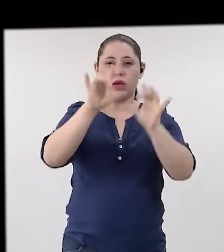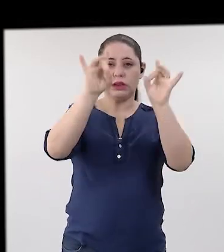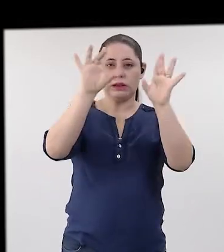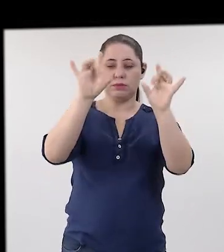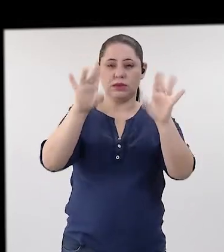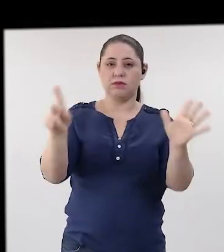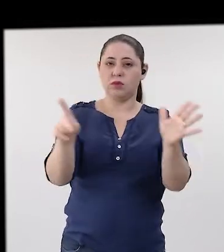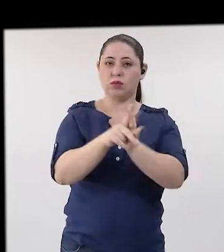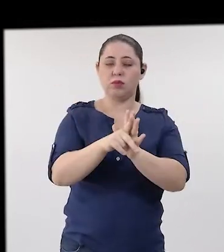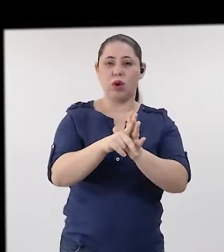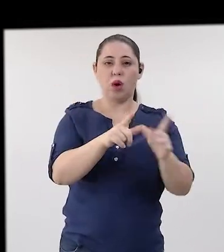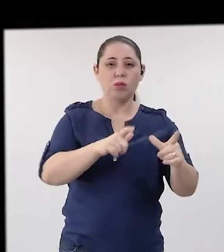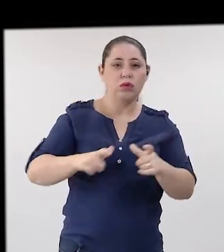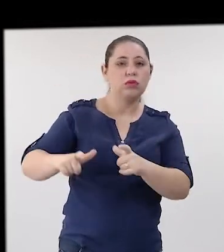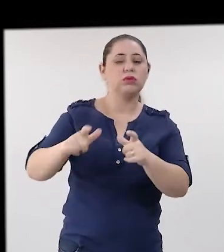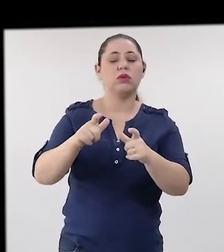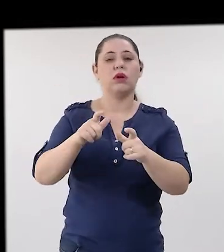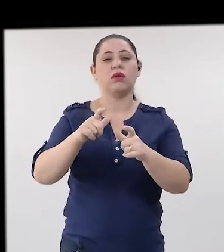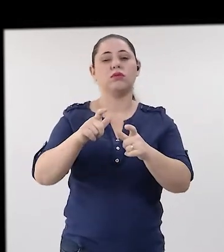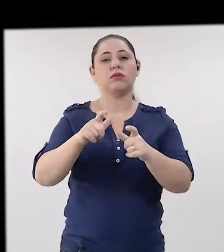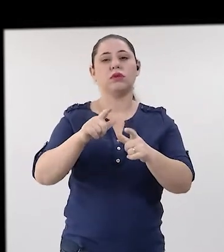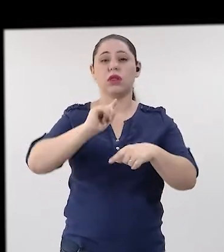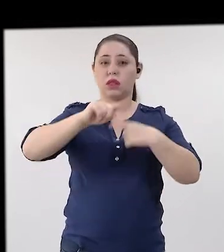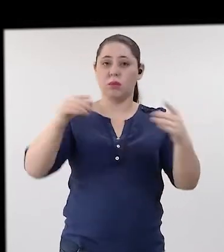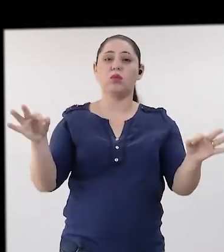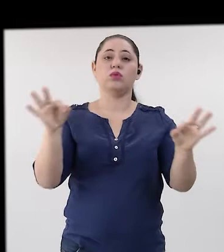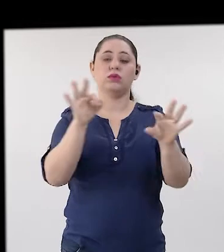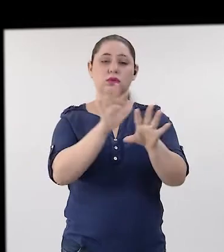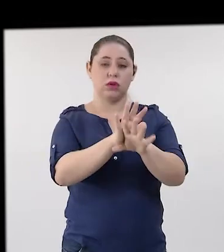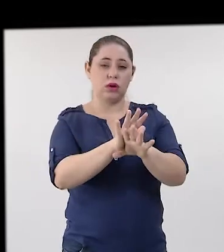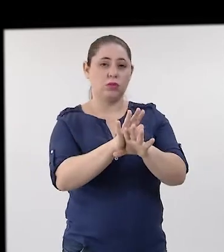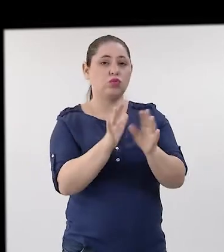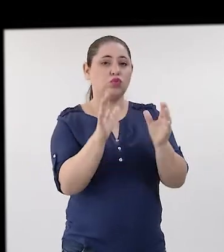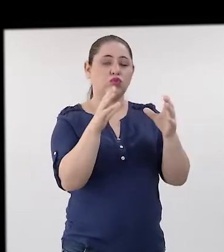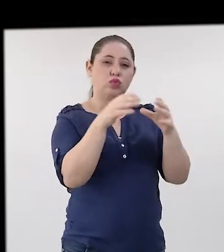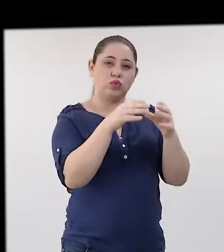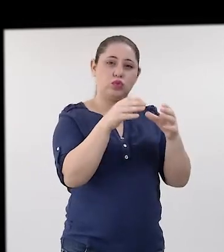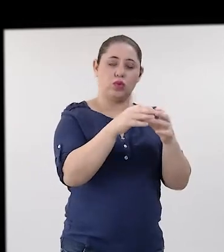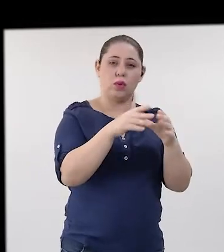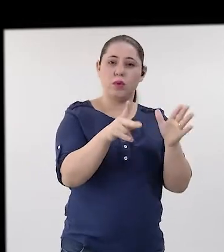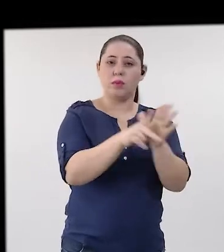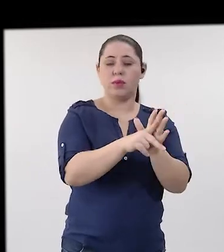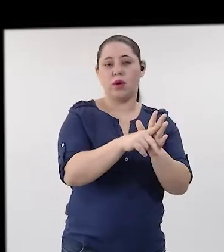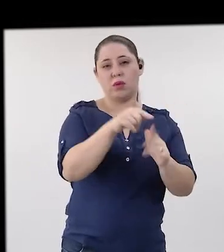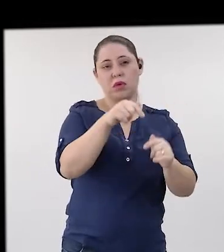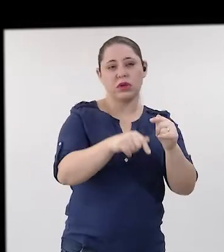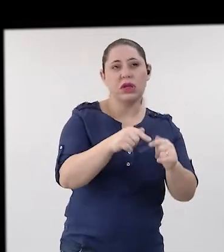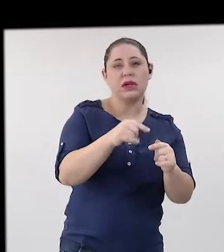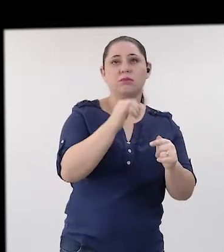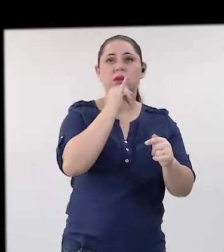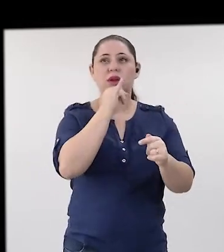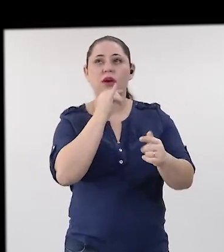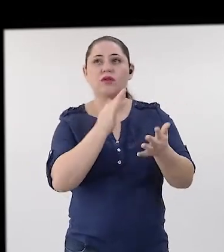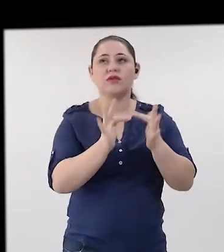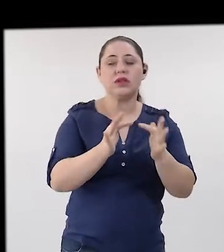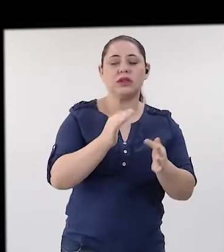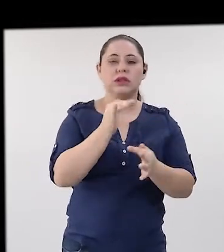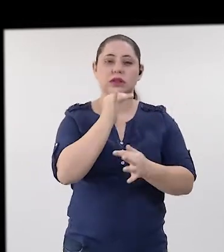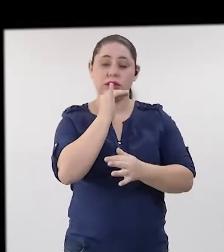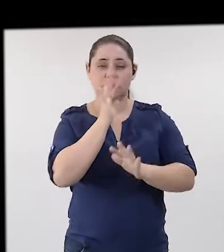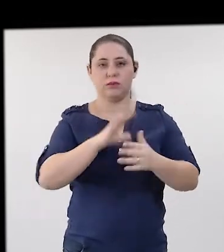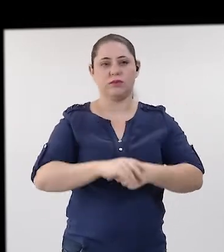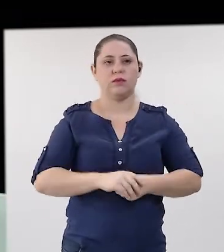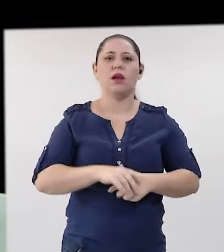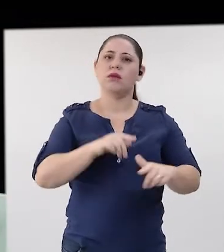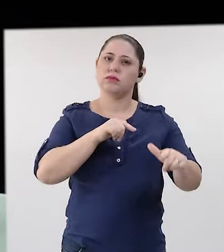esses professores específicos da área, eles fazem essa validação. E só depois que isso é validado junto a alguém da área é que ele é lançado dentro da plataforma para as